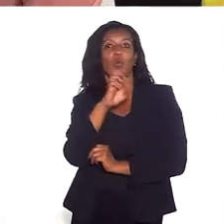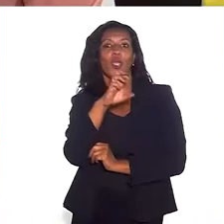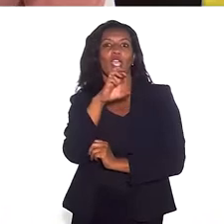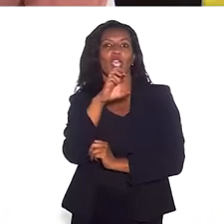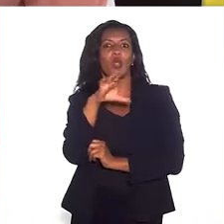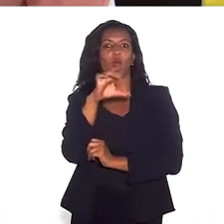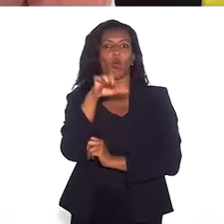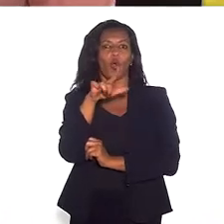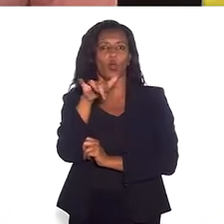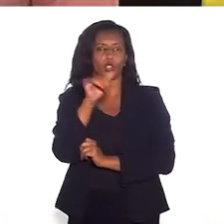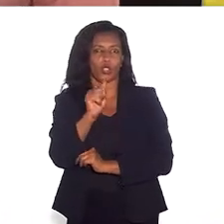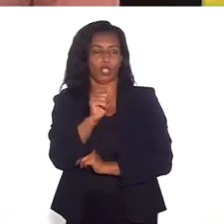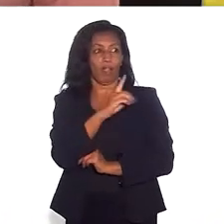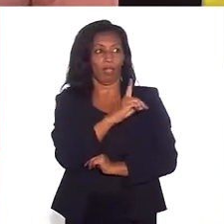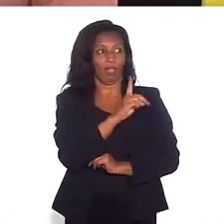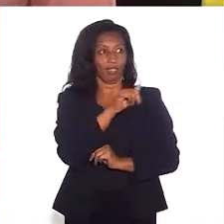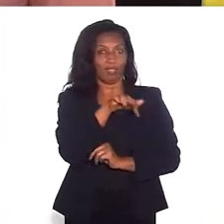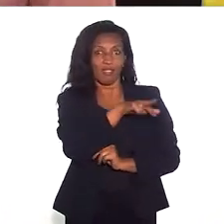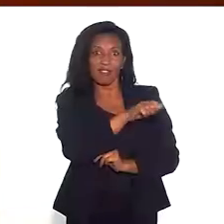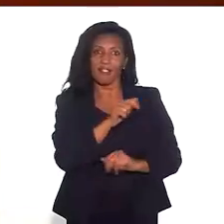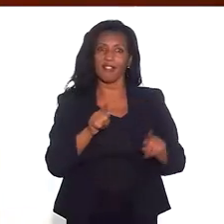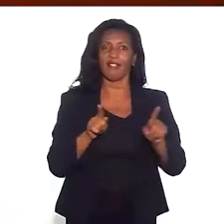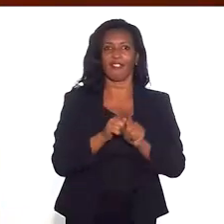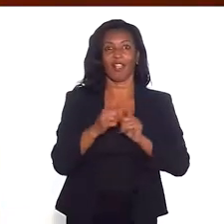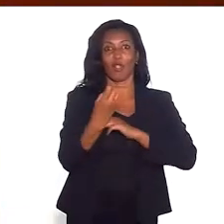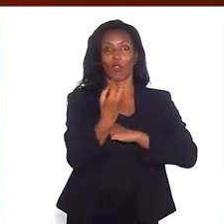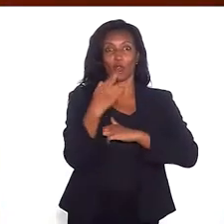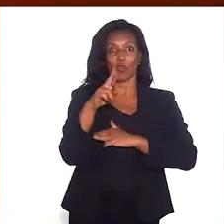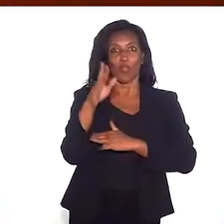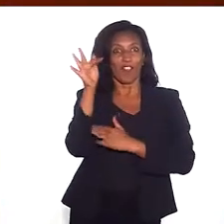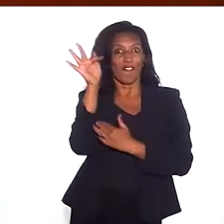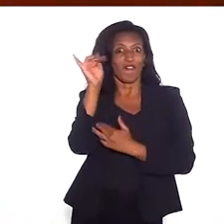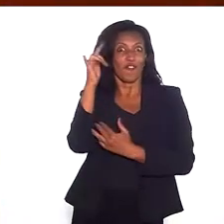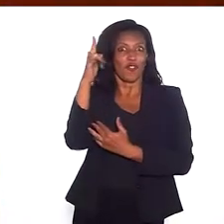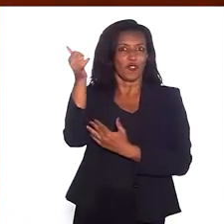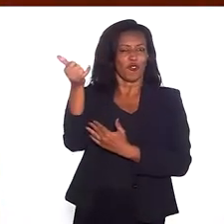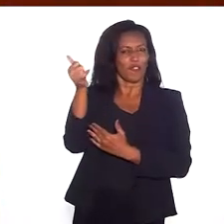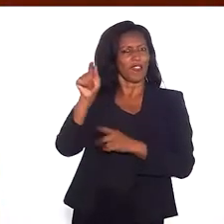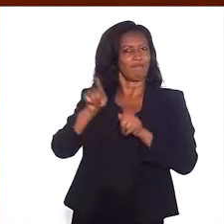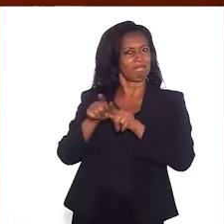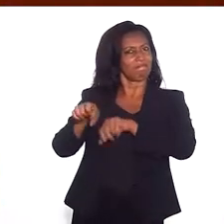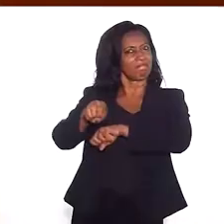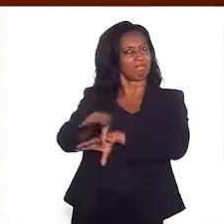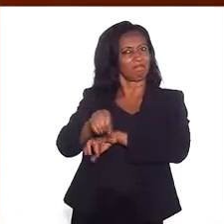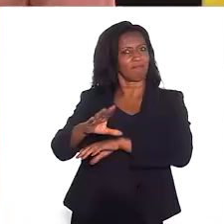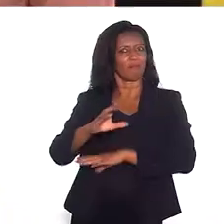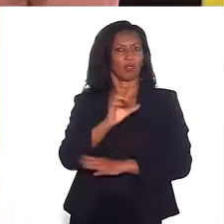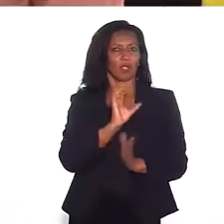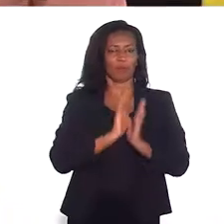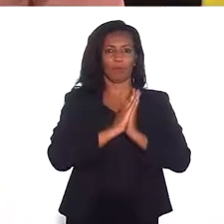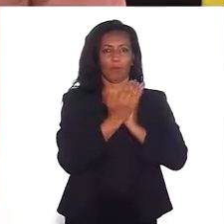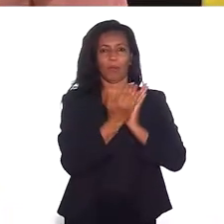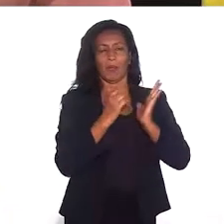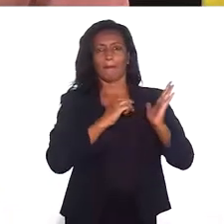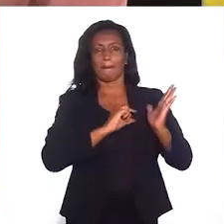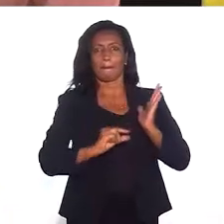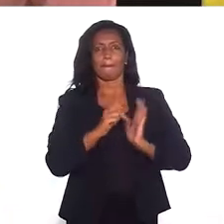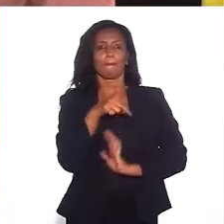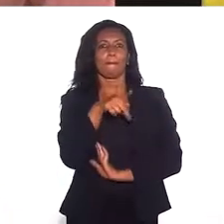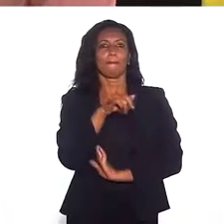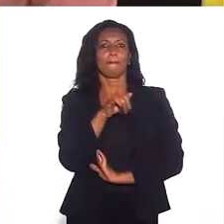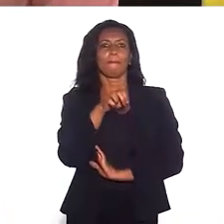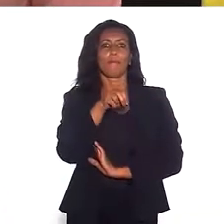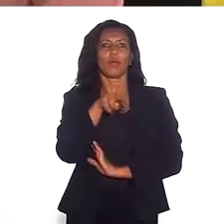Ecologia. Daniela Rosendo, doutora em filosofia, educadora e autora do livro Pioneiro no